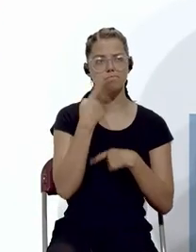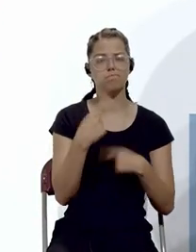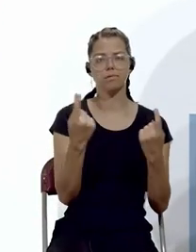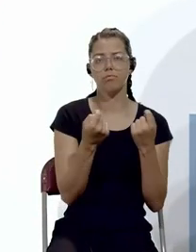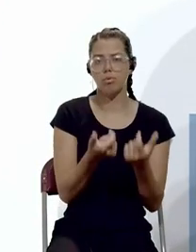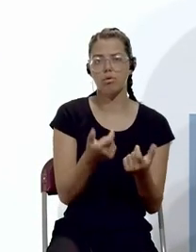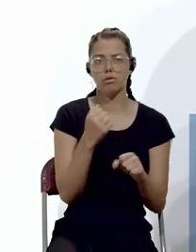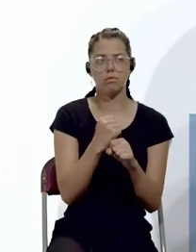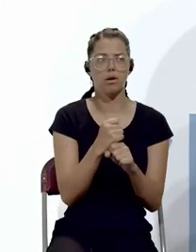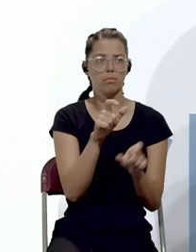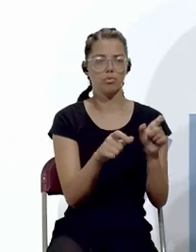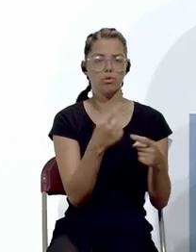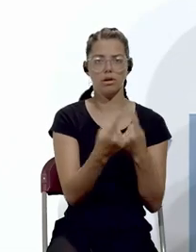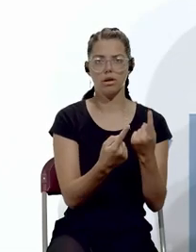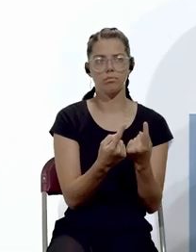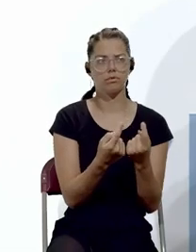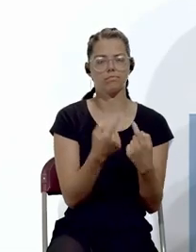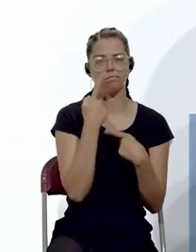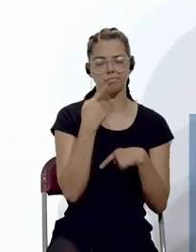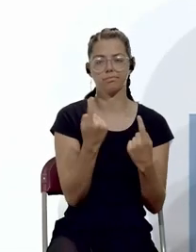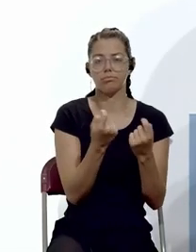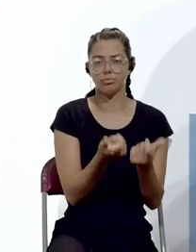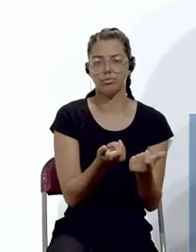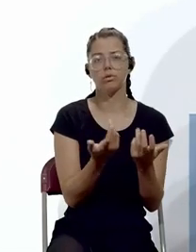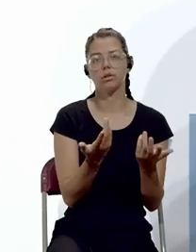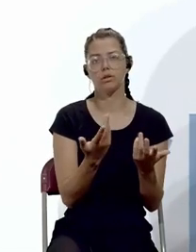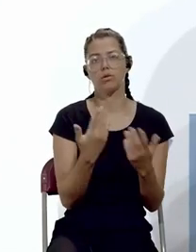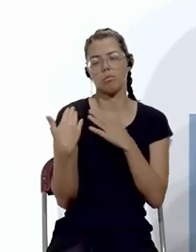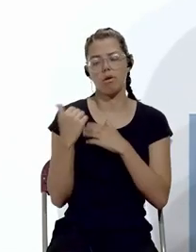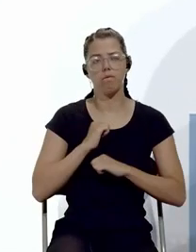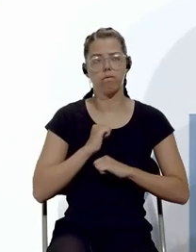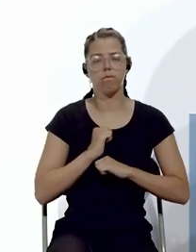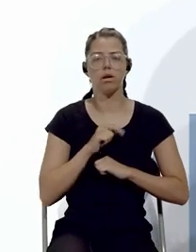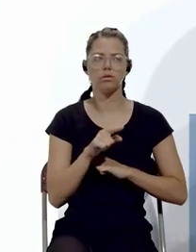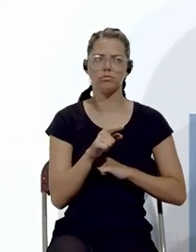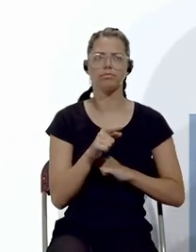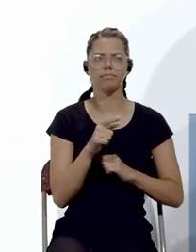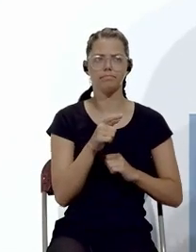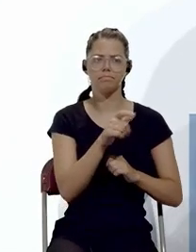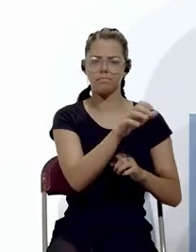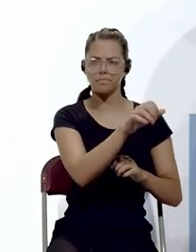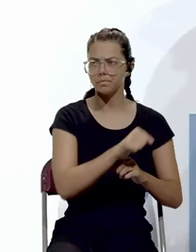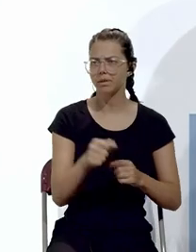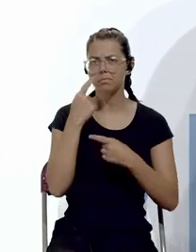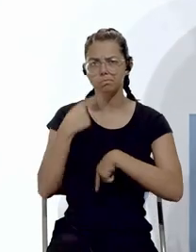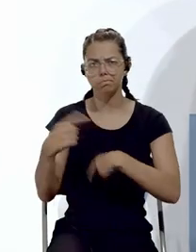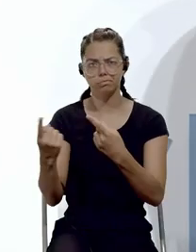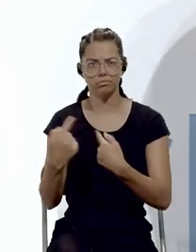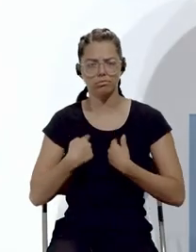certas pessoas, eu acho que uma parte da minha responsabilidade também é dar essa visibilidade.